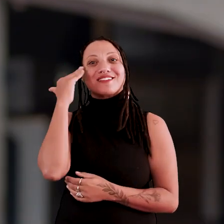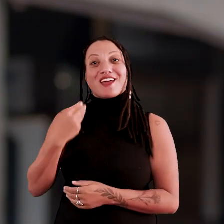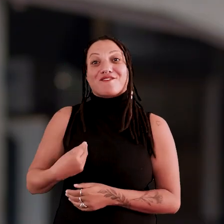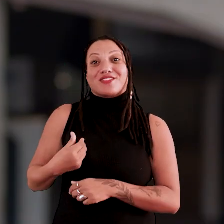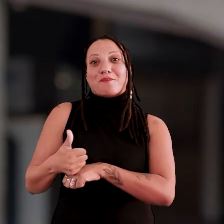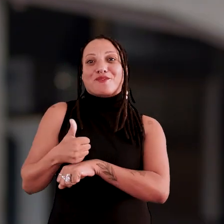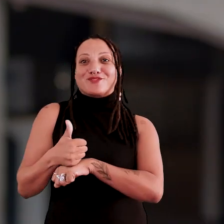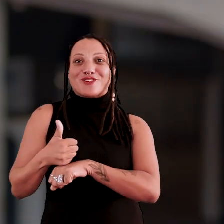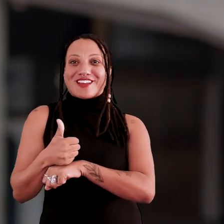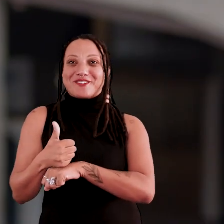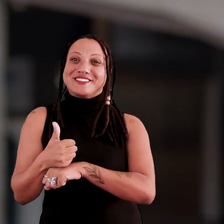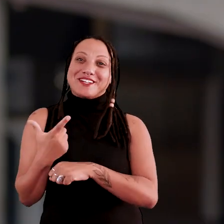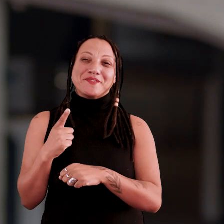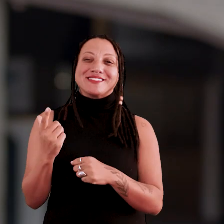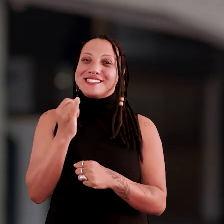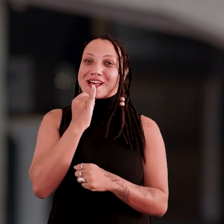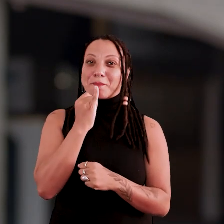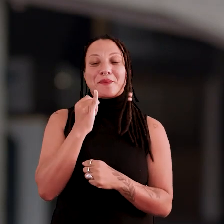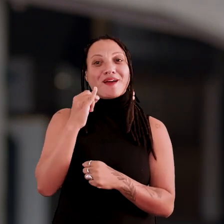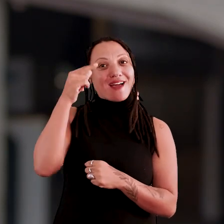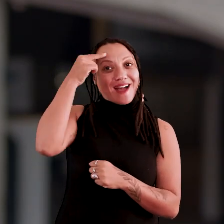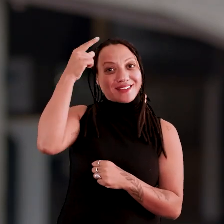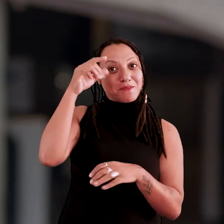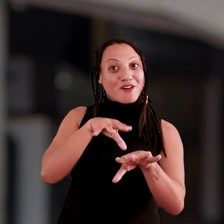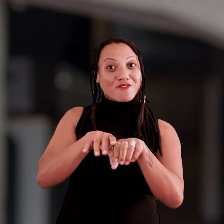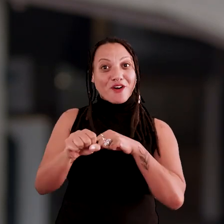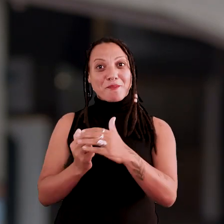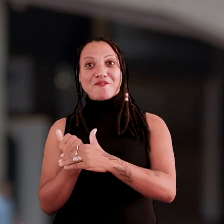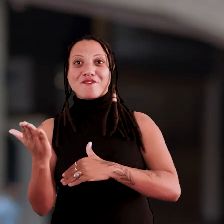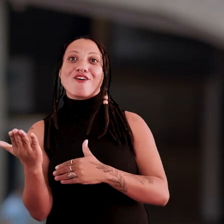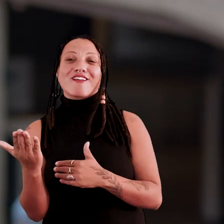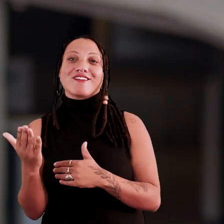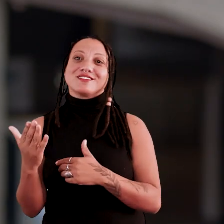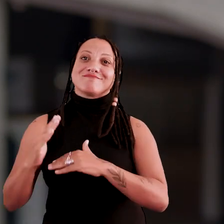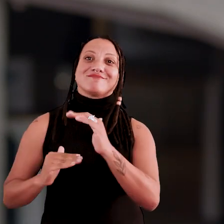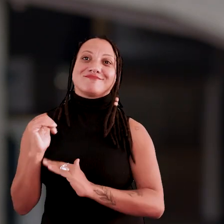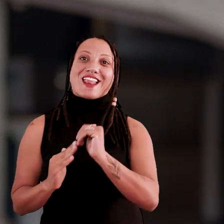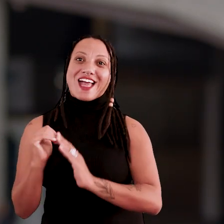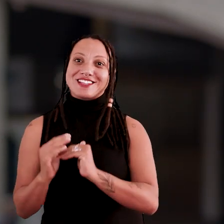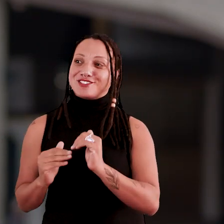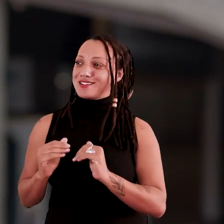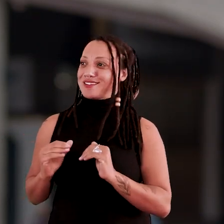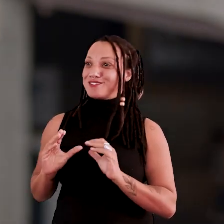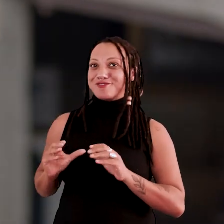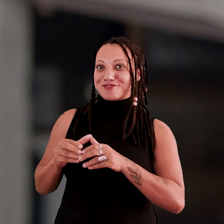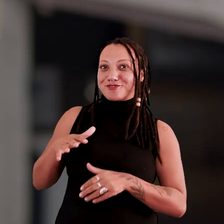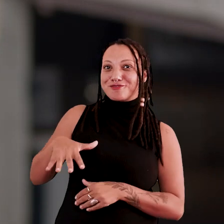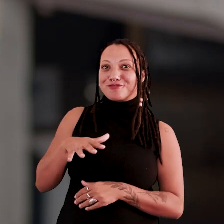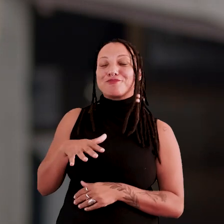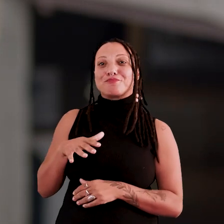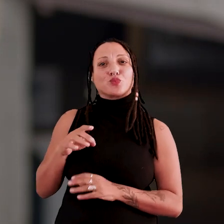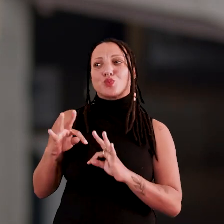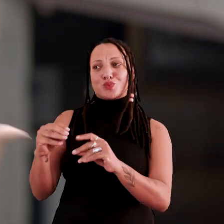Então, olhar o nosso trabalho sendo mostrado também tem muito a ver com entender essa saída dele do nosso próprio quarto, né? Então, é